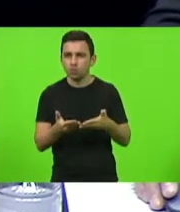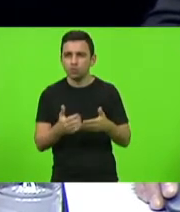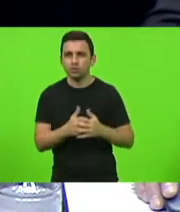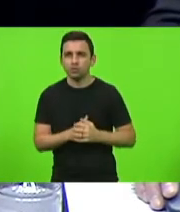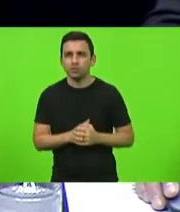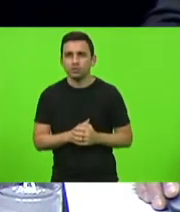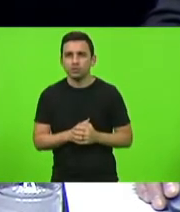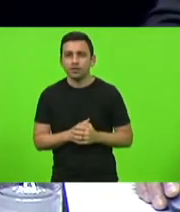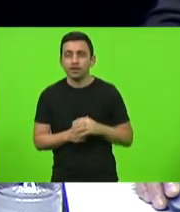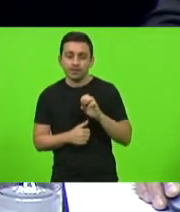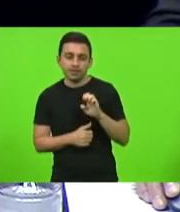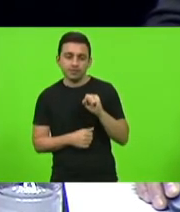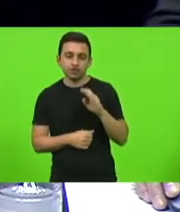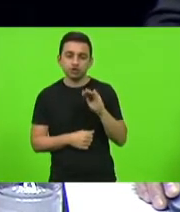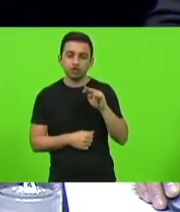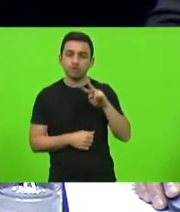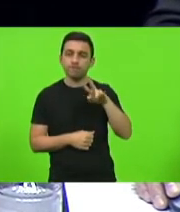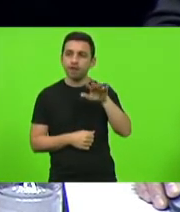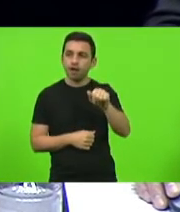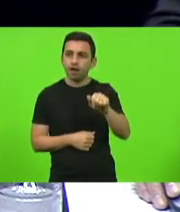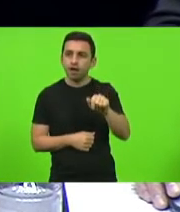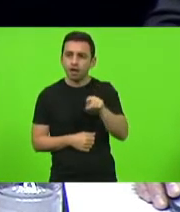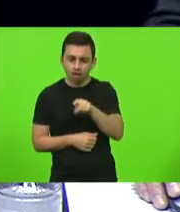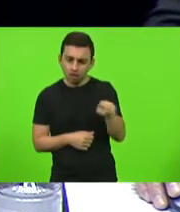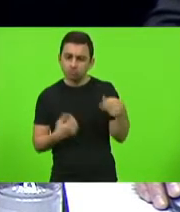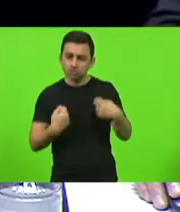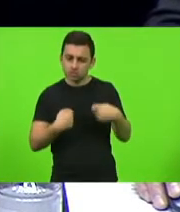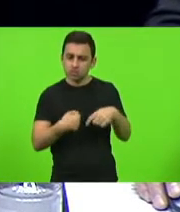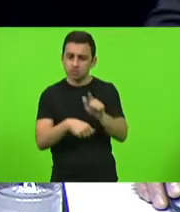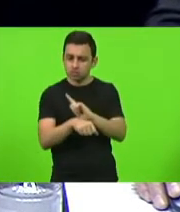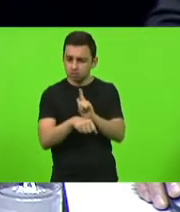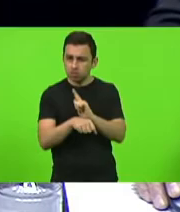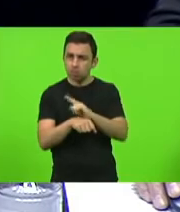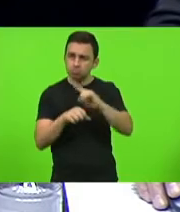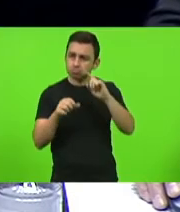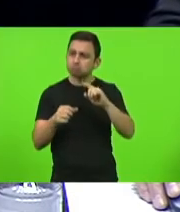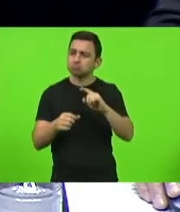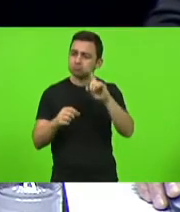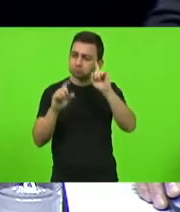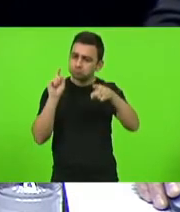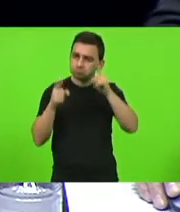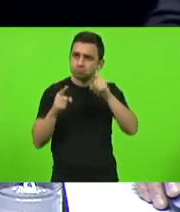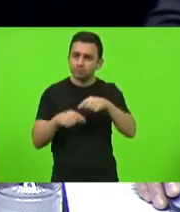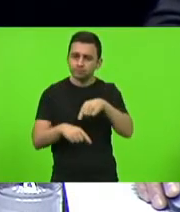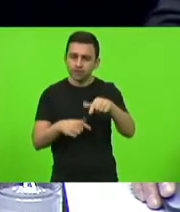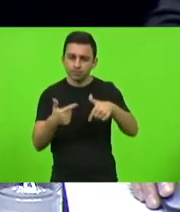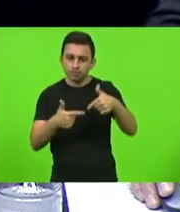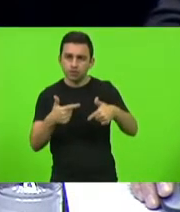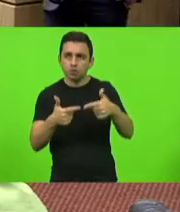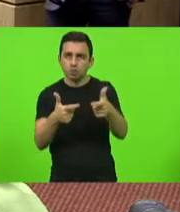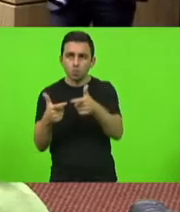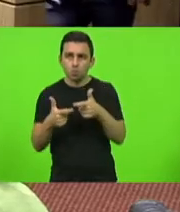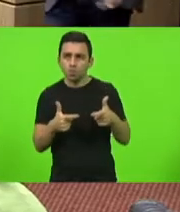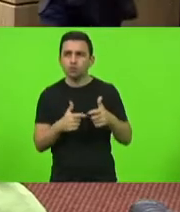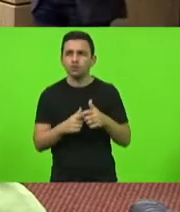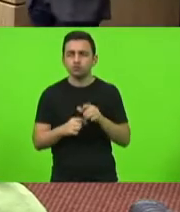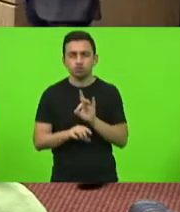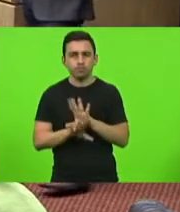Que a estiva continue sendo a gestora da distribuição de mão de obra nos portos do Brasil. É isso.